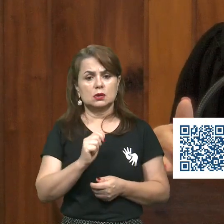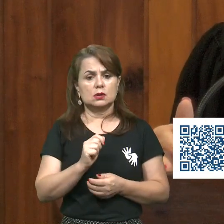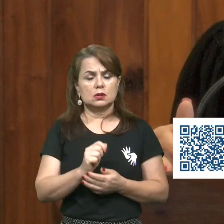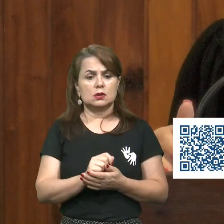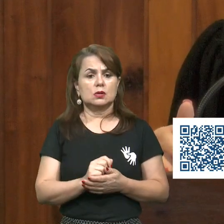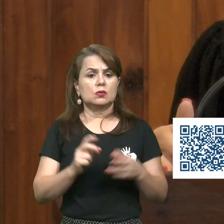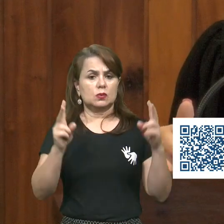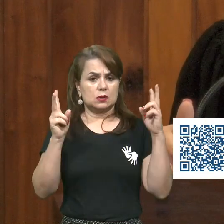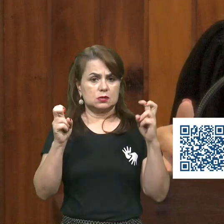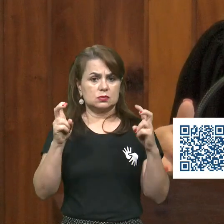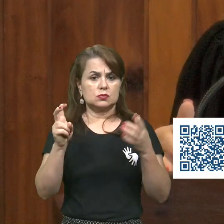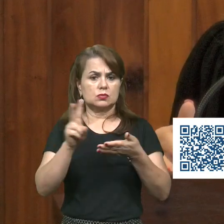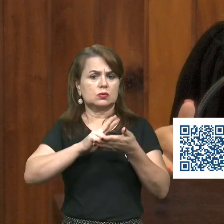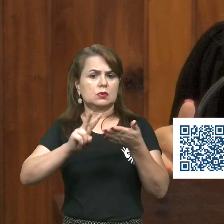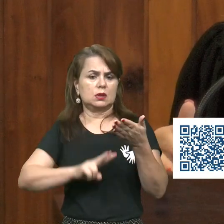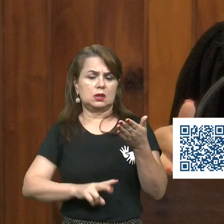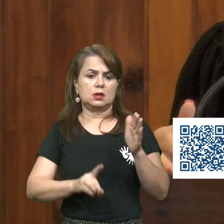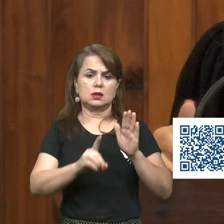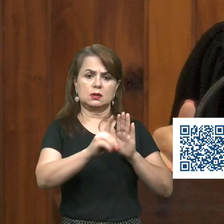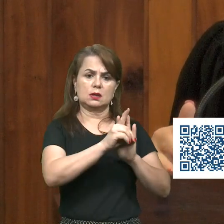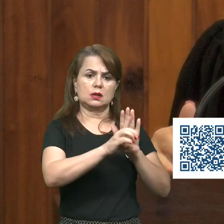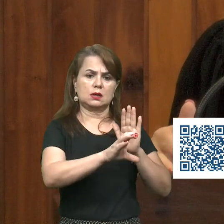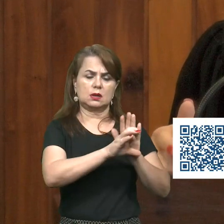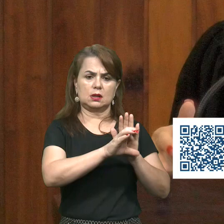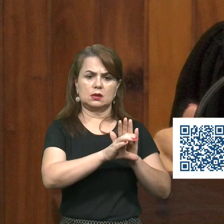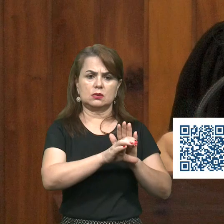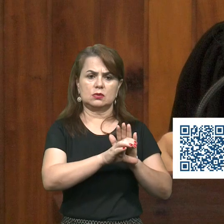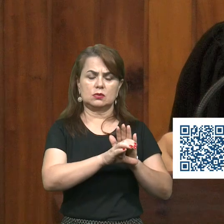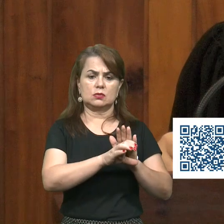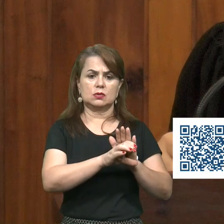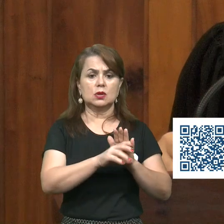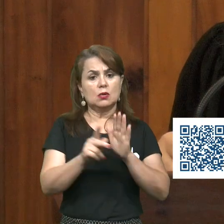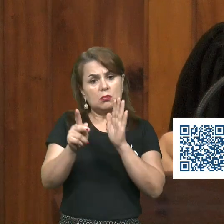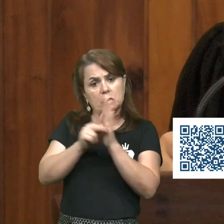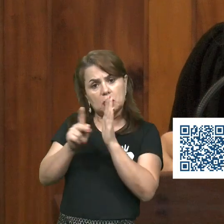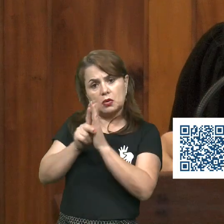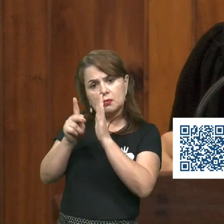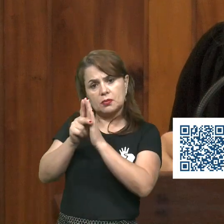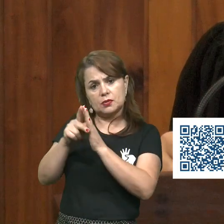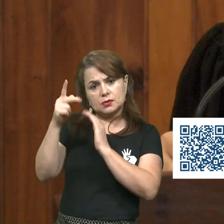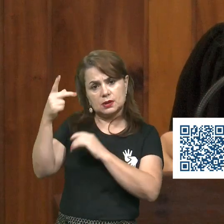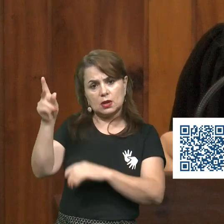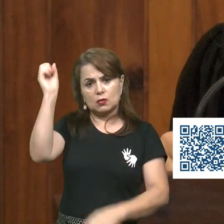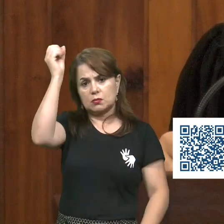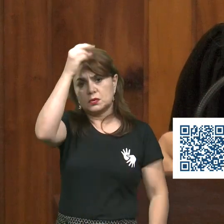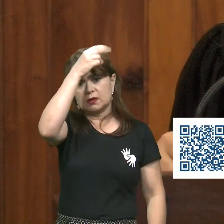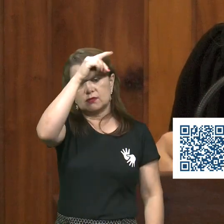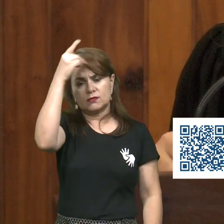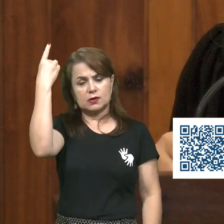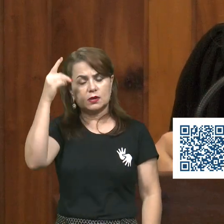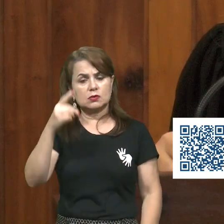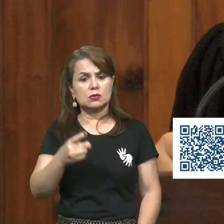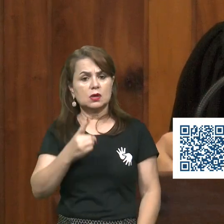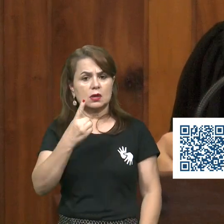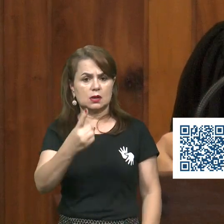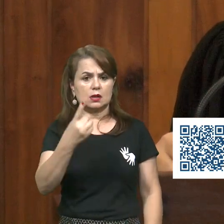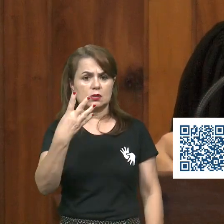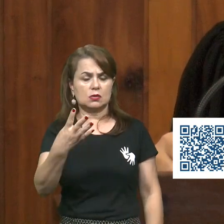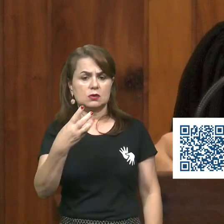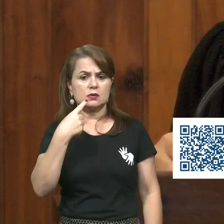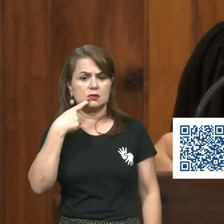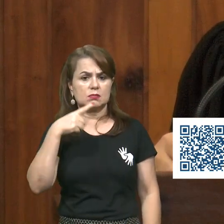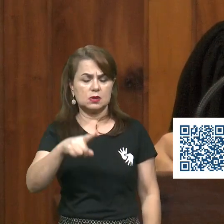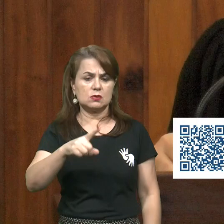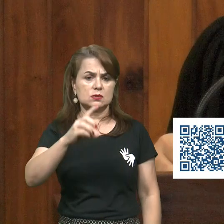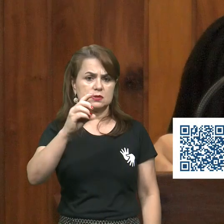esse item do decreto que foi colocado por ele mesmo, decreto de número 14.109, de 18 de agosto